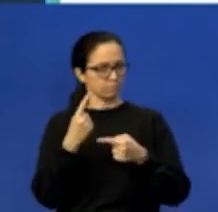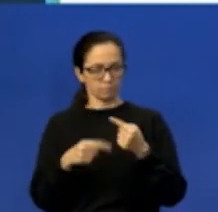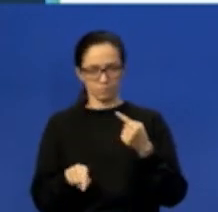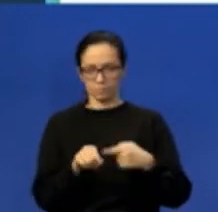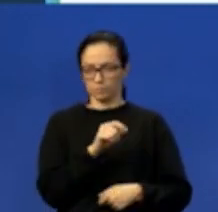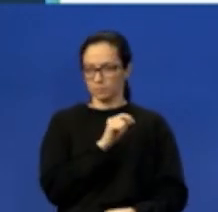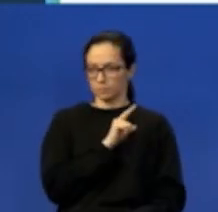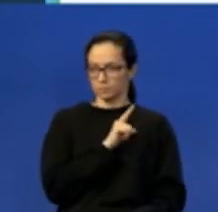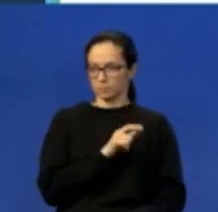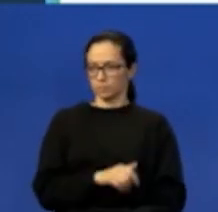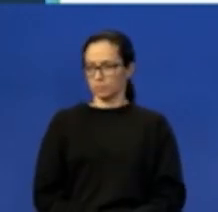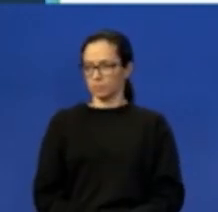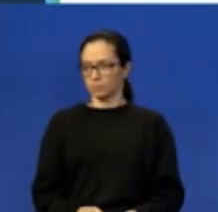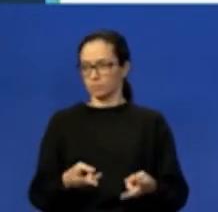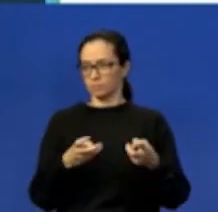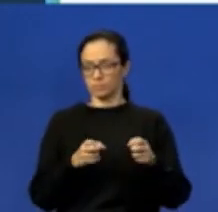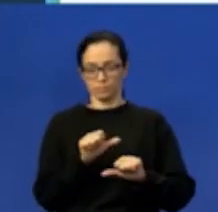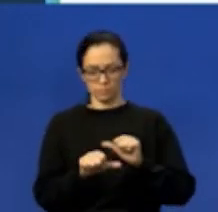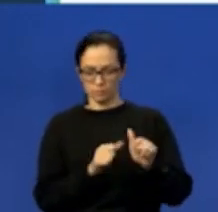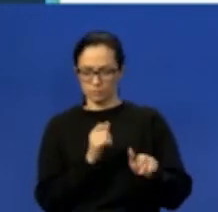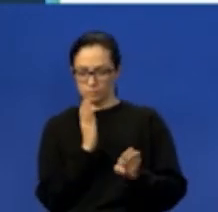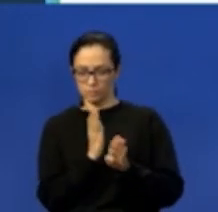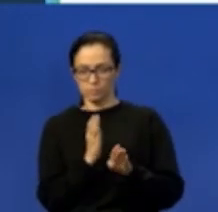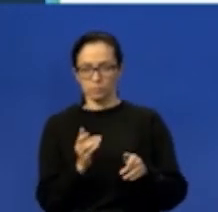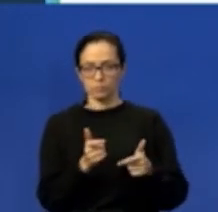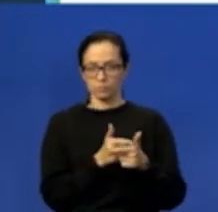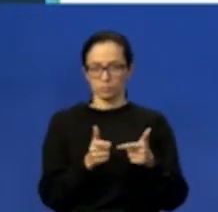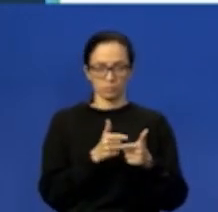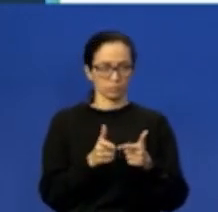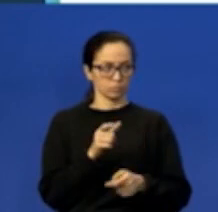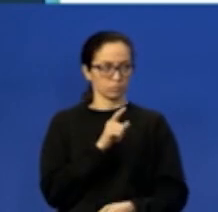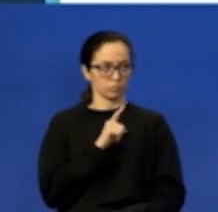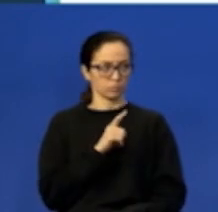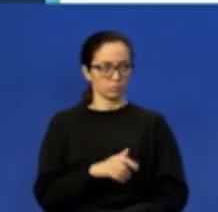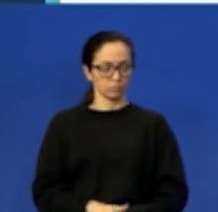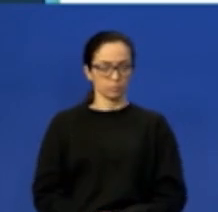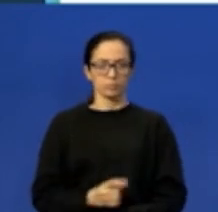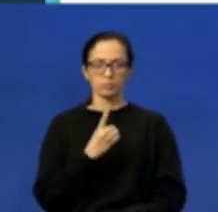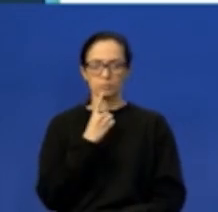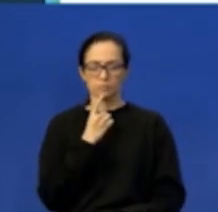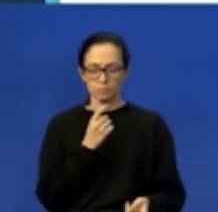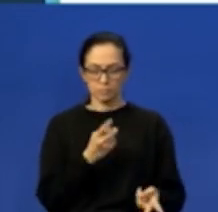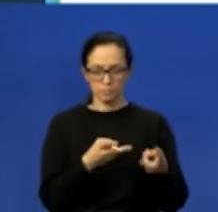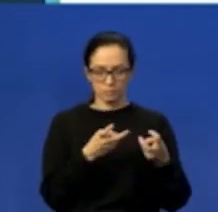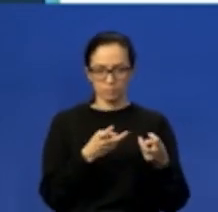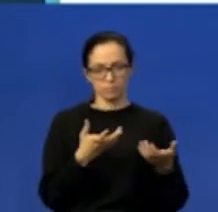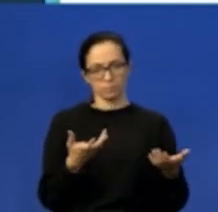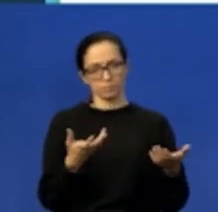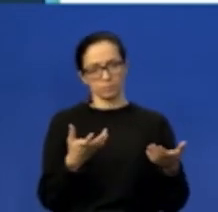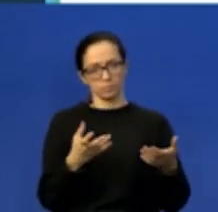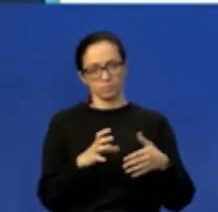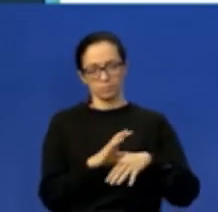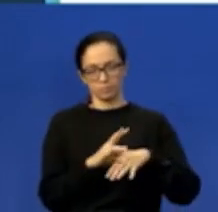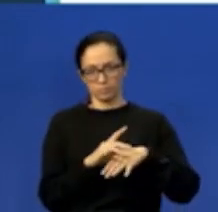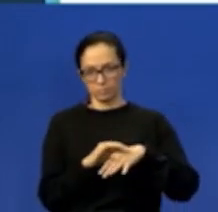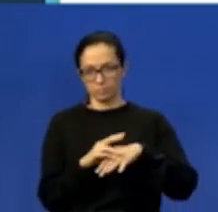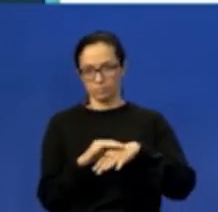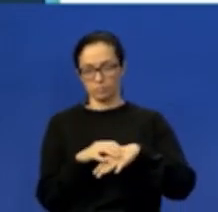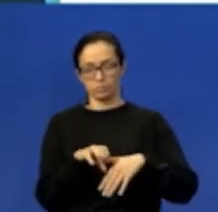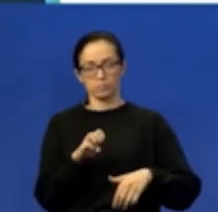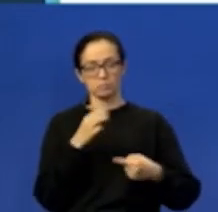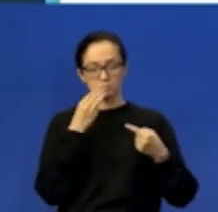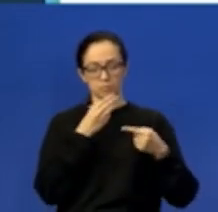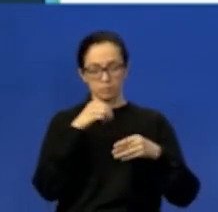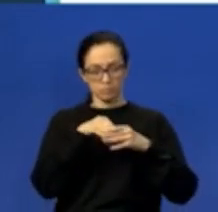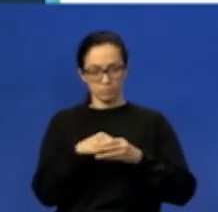alterações são denominadas hematúria, que seria a presença de hemácia na urina, e a hemoglobinúria, que